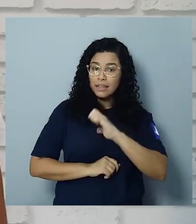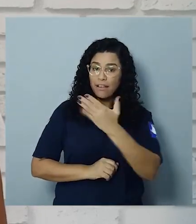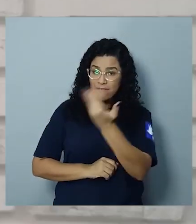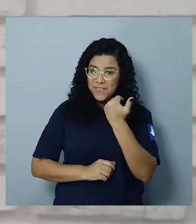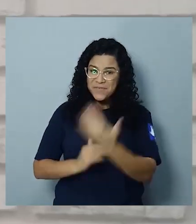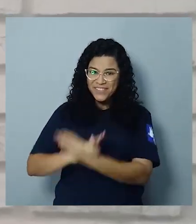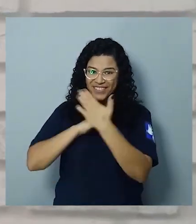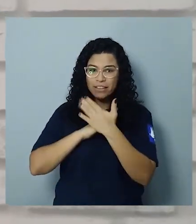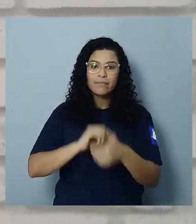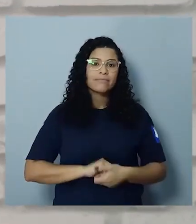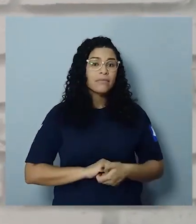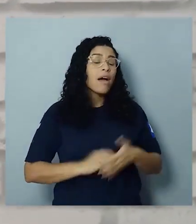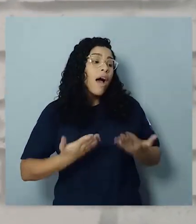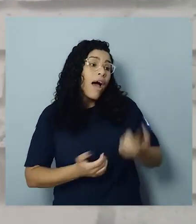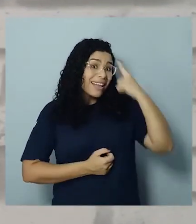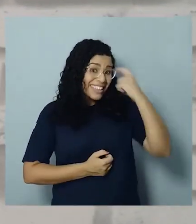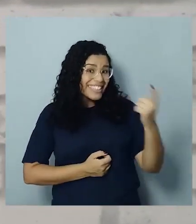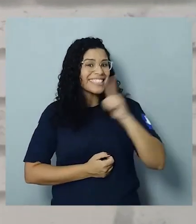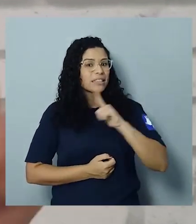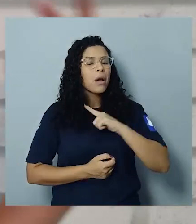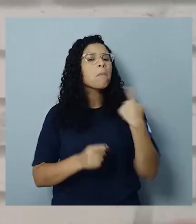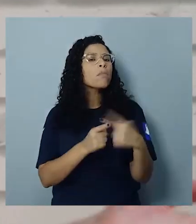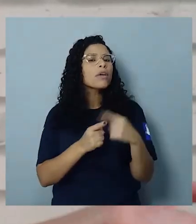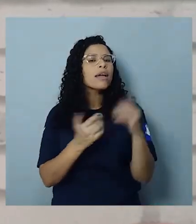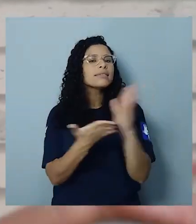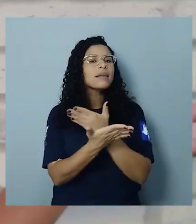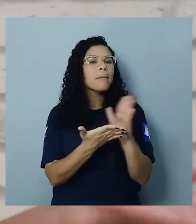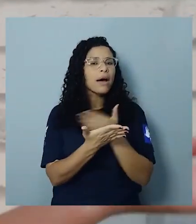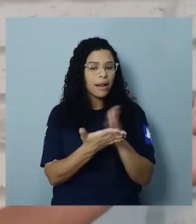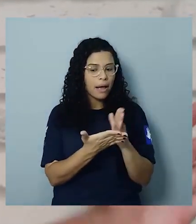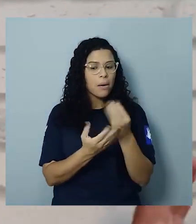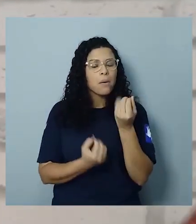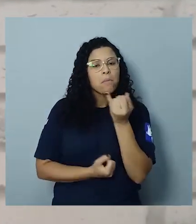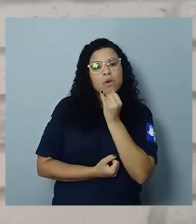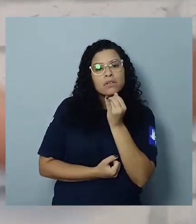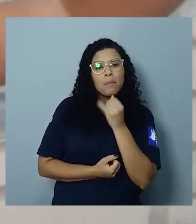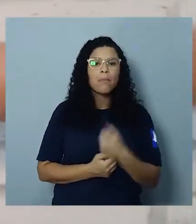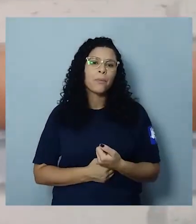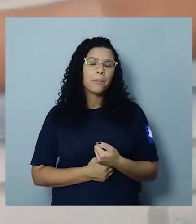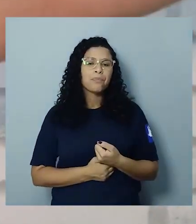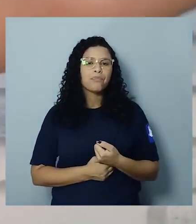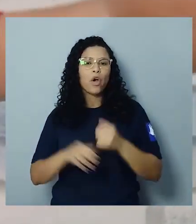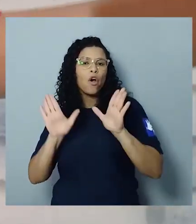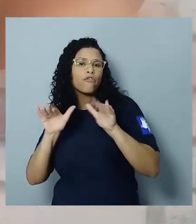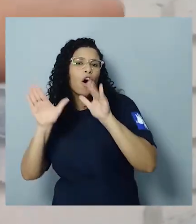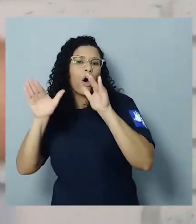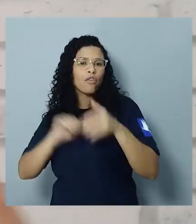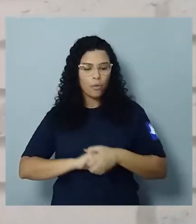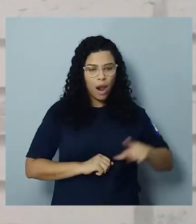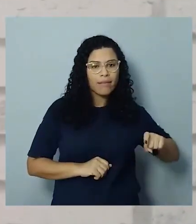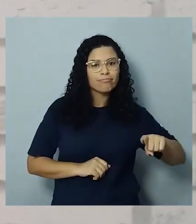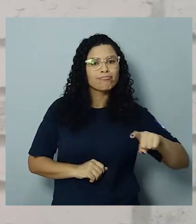bem que me ajudar Ai que você tive uma ideia porque é isso não separa os sims com os que voam